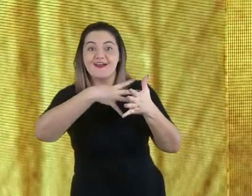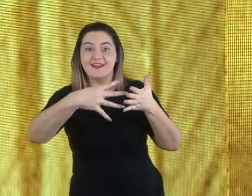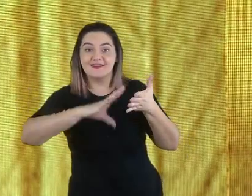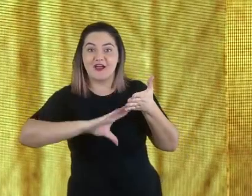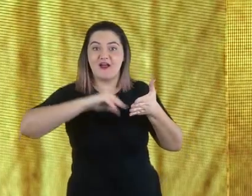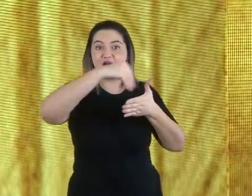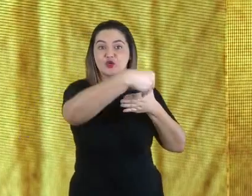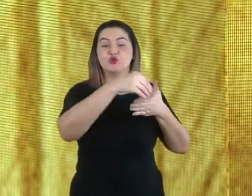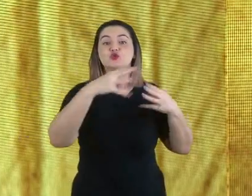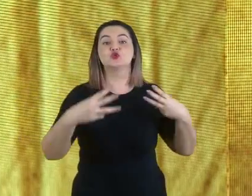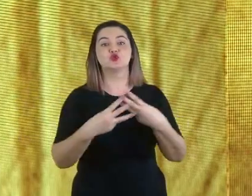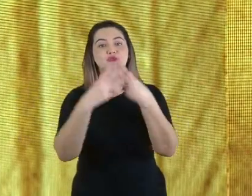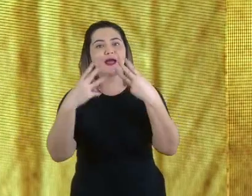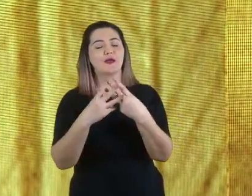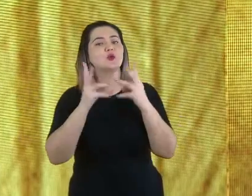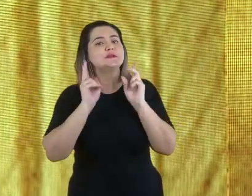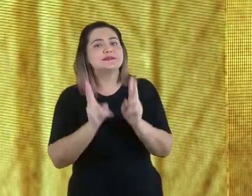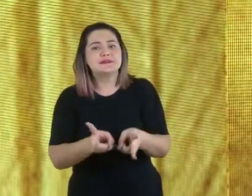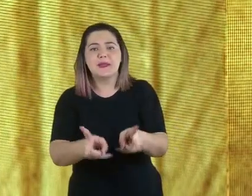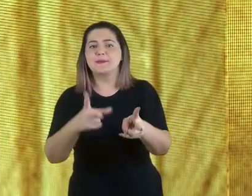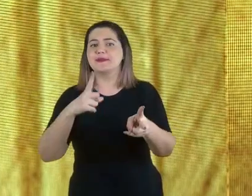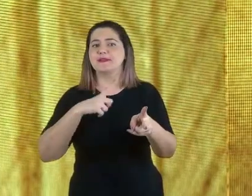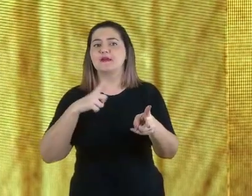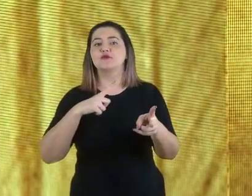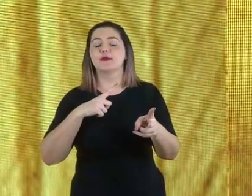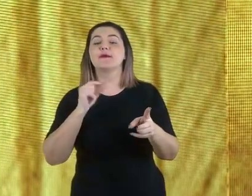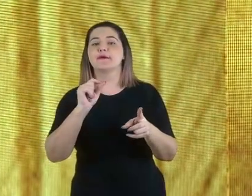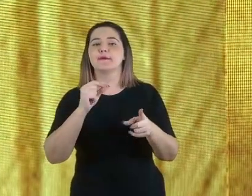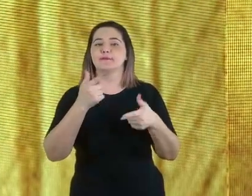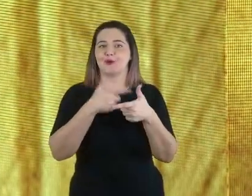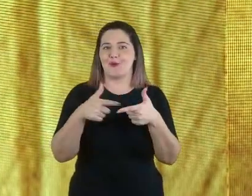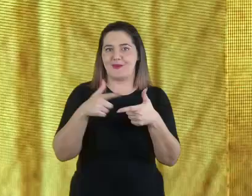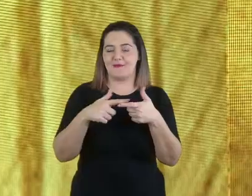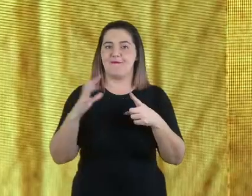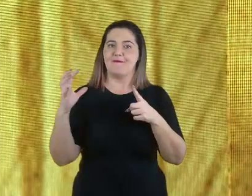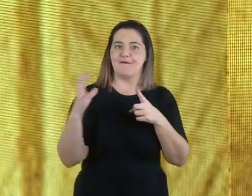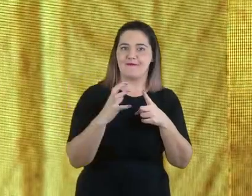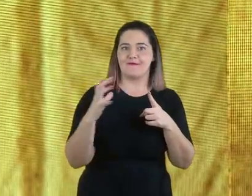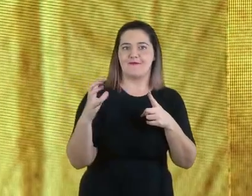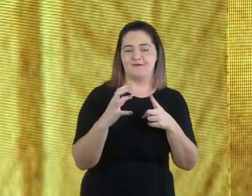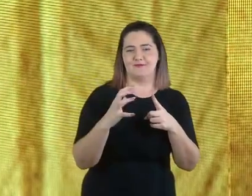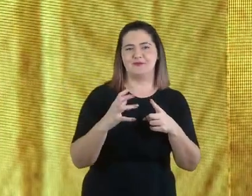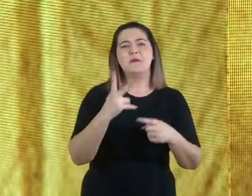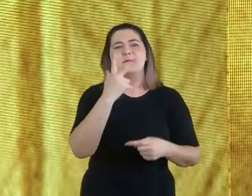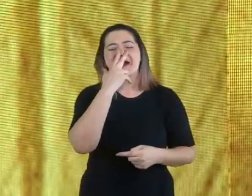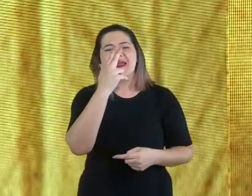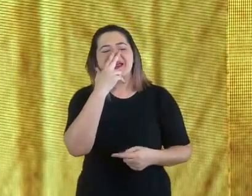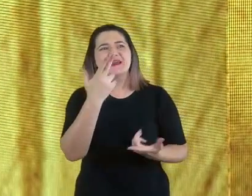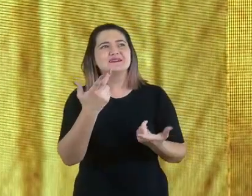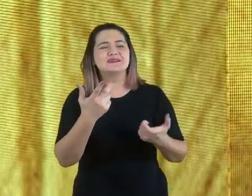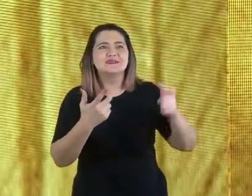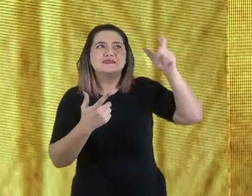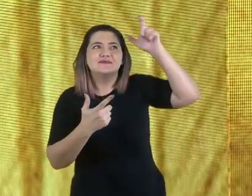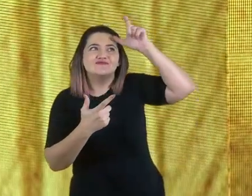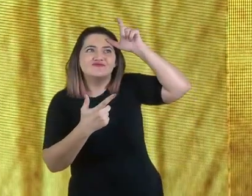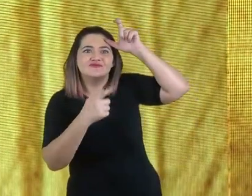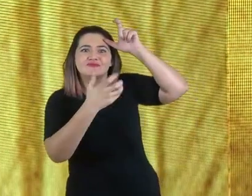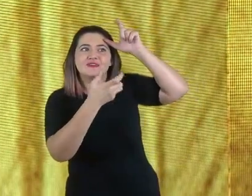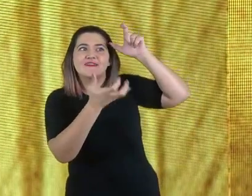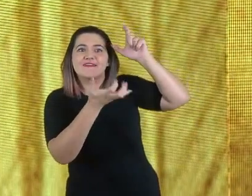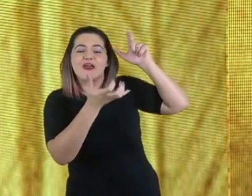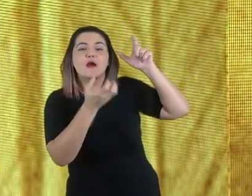de tensões, especialmente após o cativeiro da Babilônia, sabe? Parece até que uma força